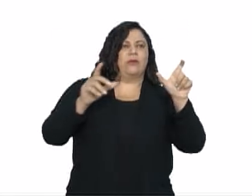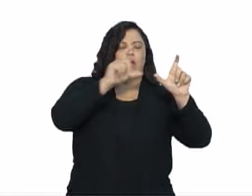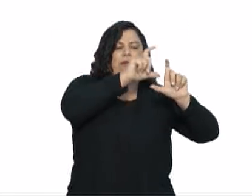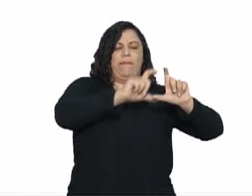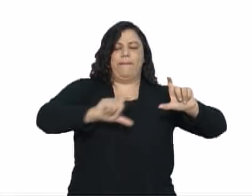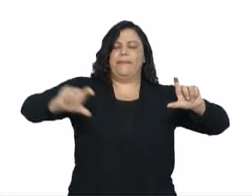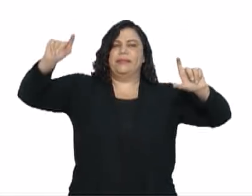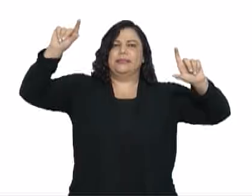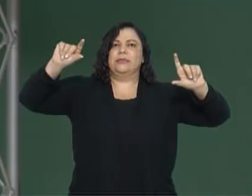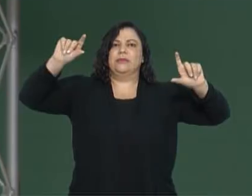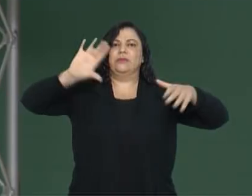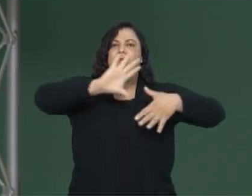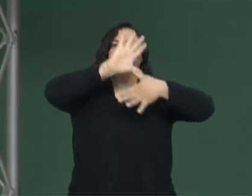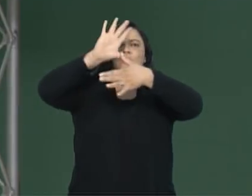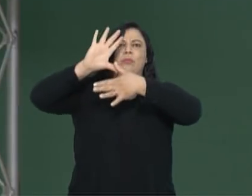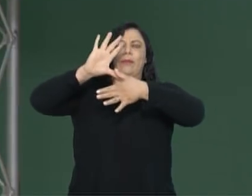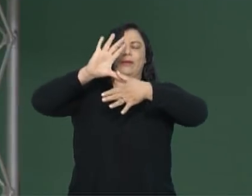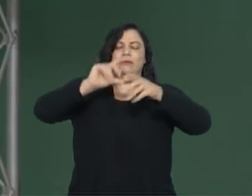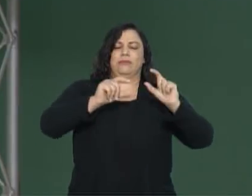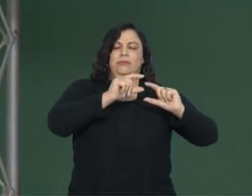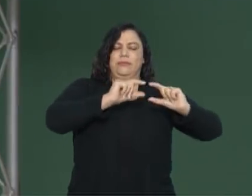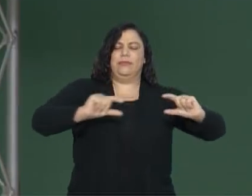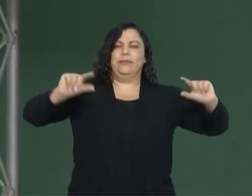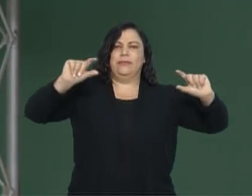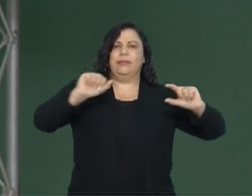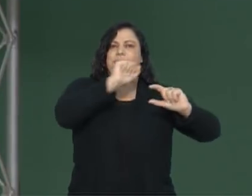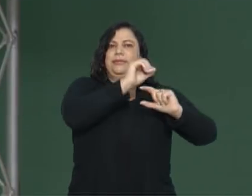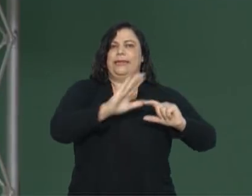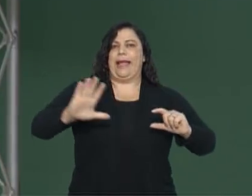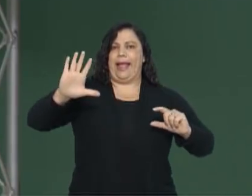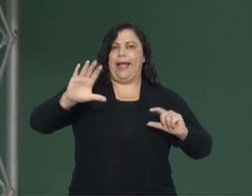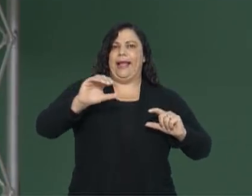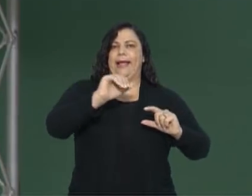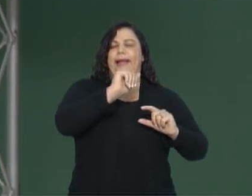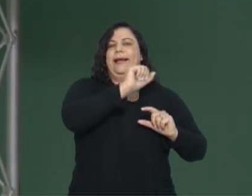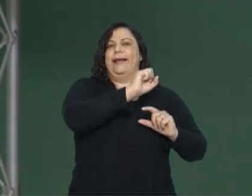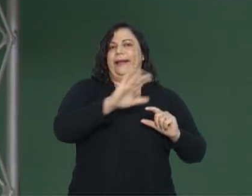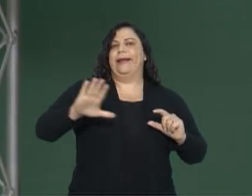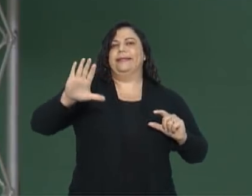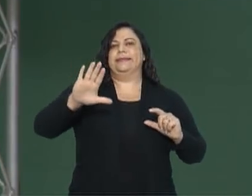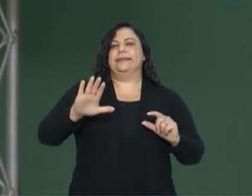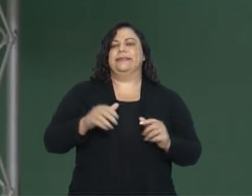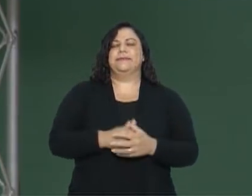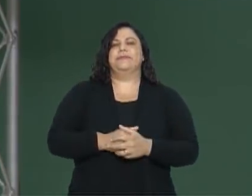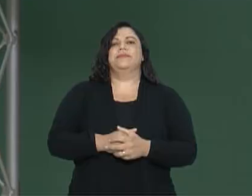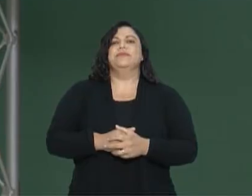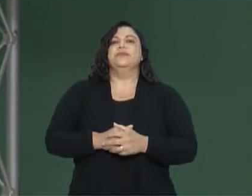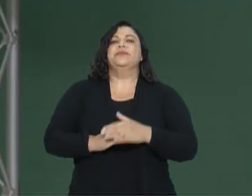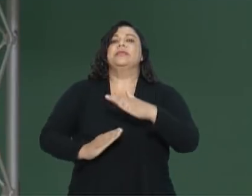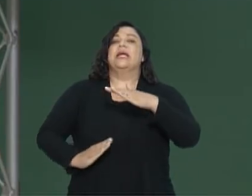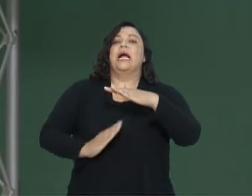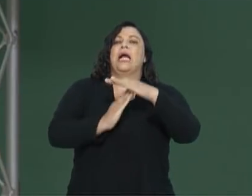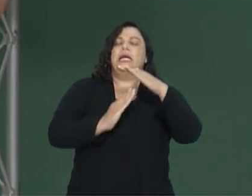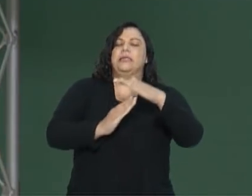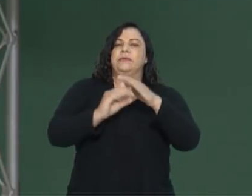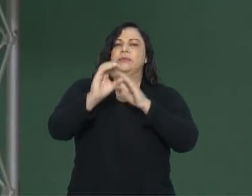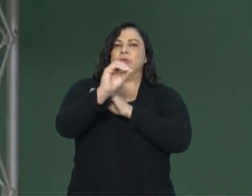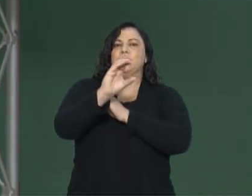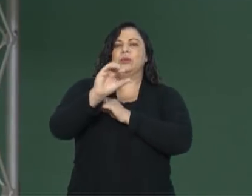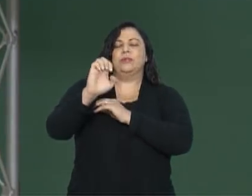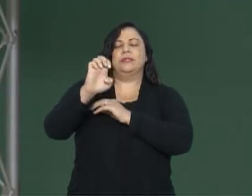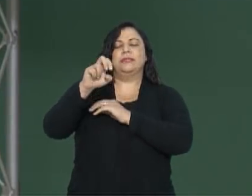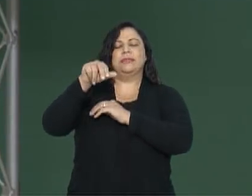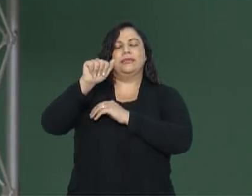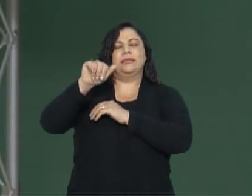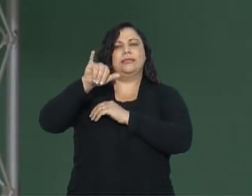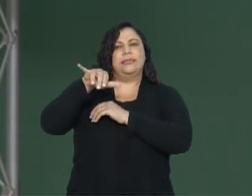aqui da Ásia, já no limite com a Oceania. Veja aqui o que separa a Oceania